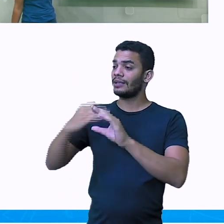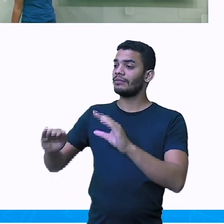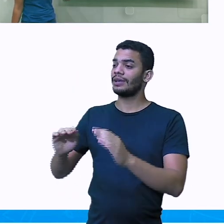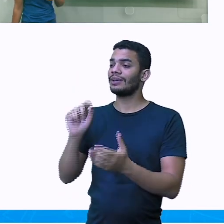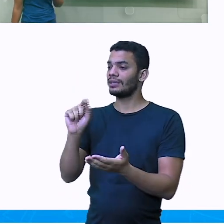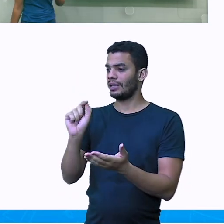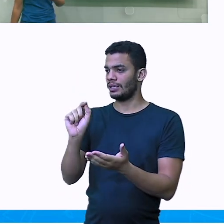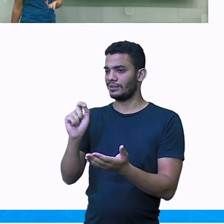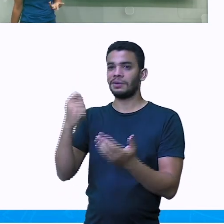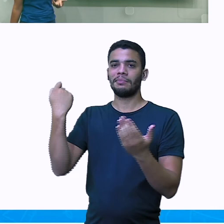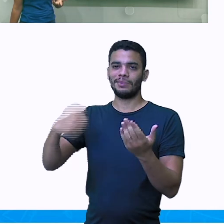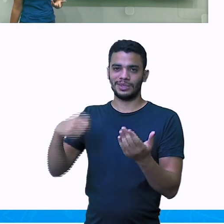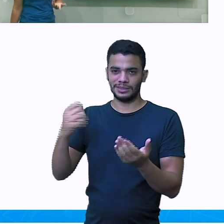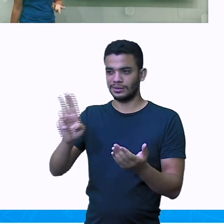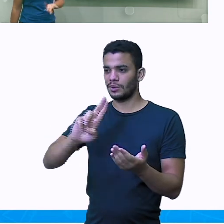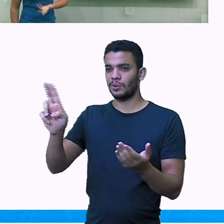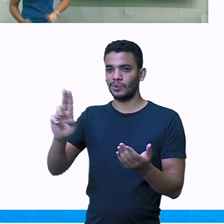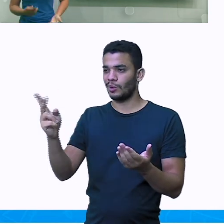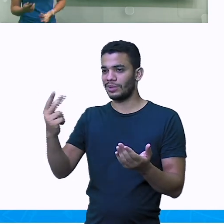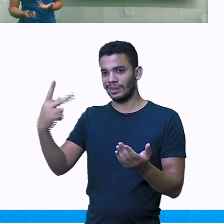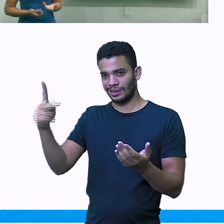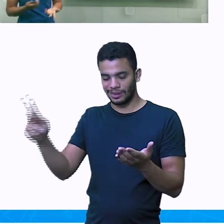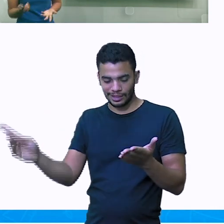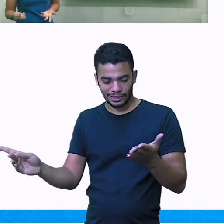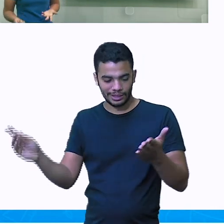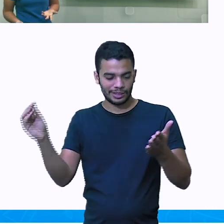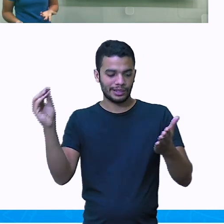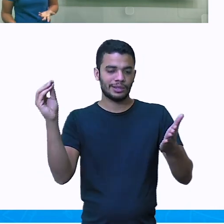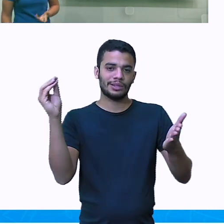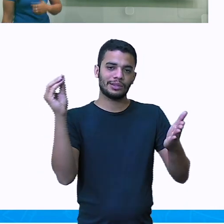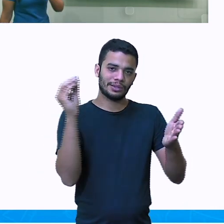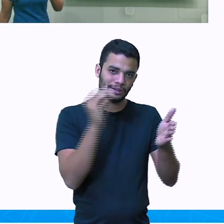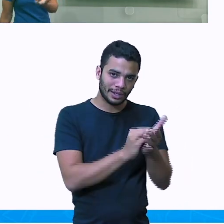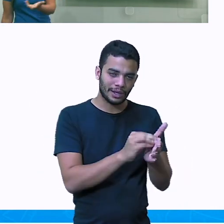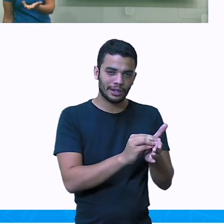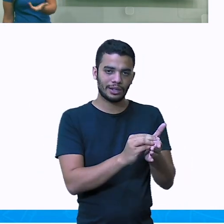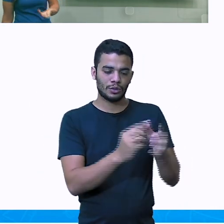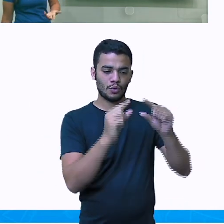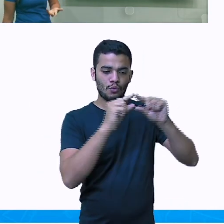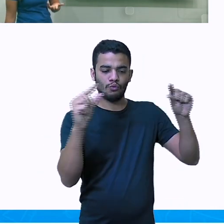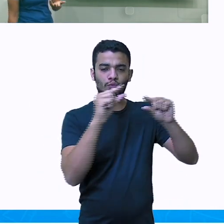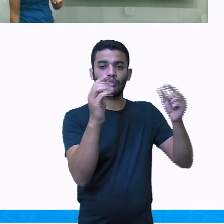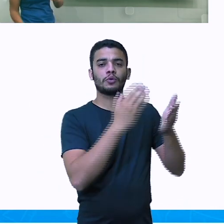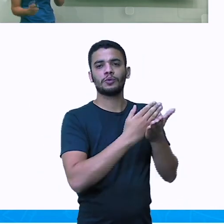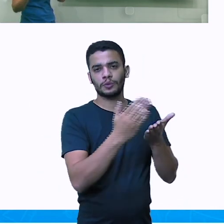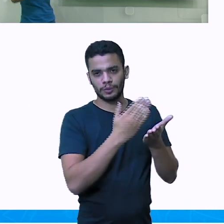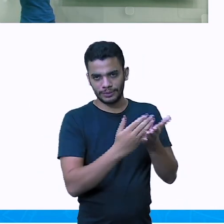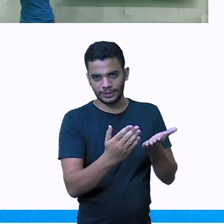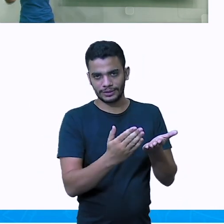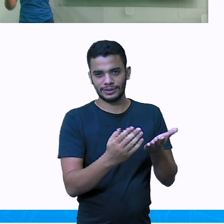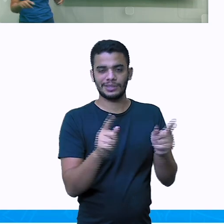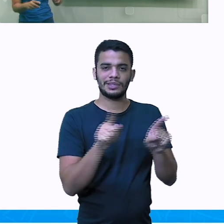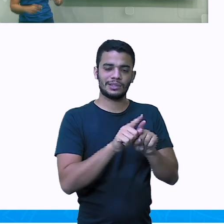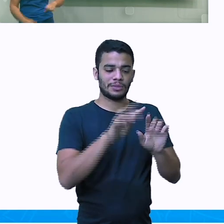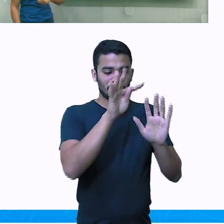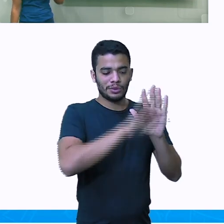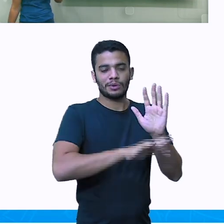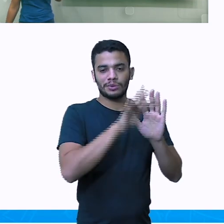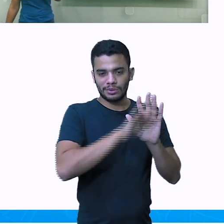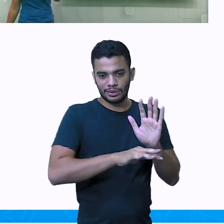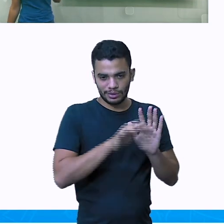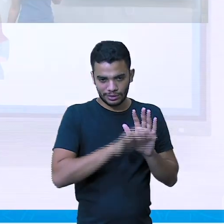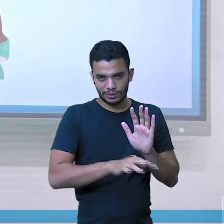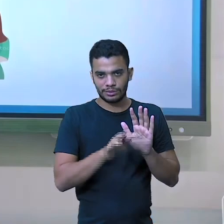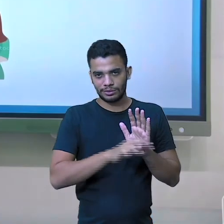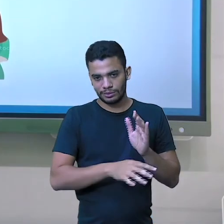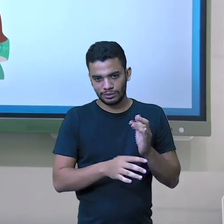carta? Uma saudação, que é o cumprimento da carta, e a mensagem, né? Todo o conteúdo